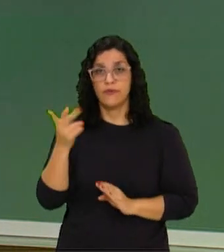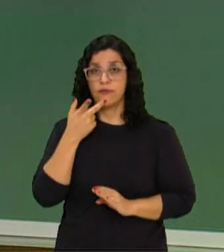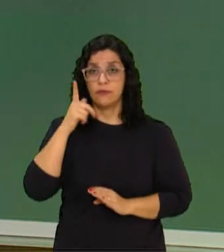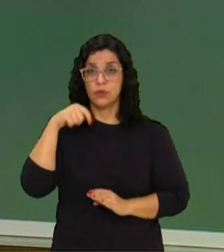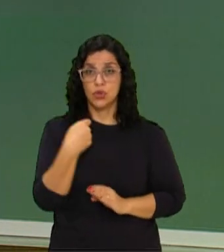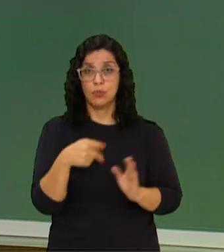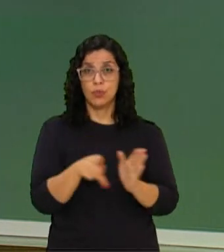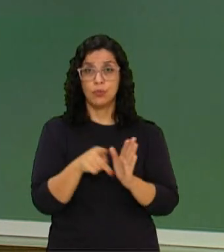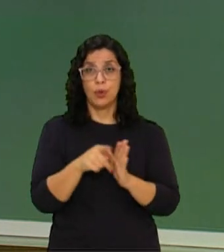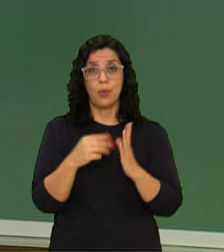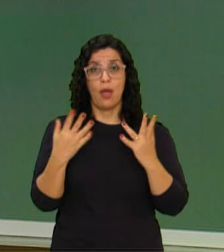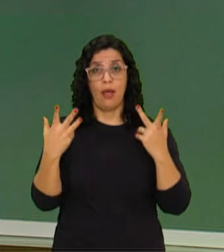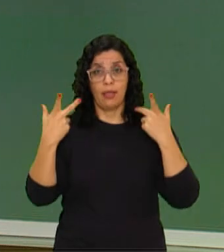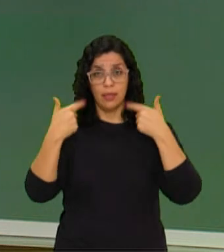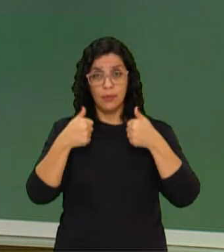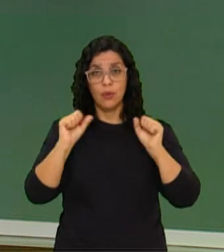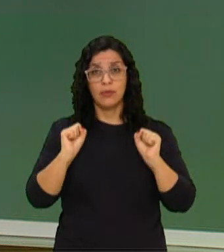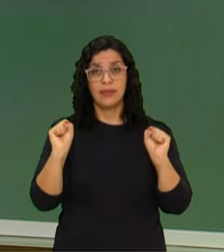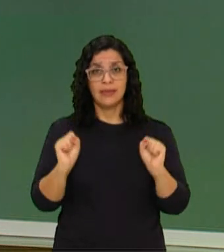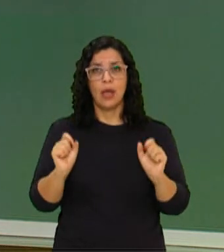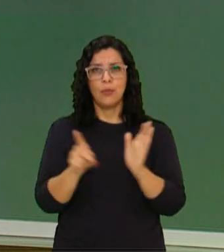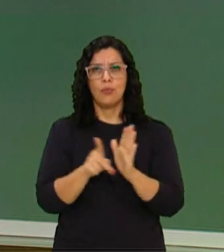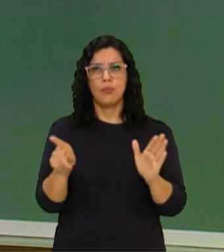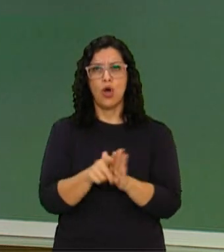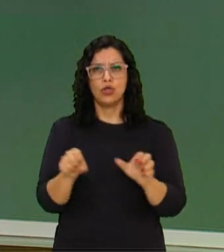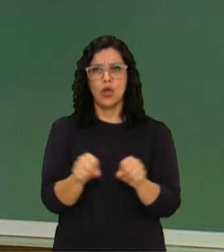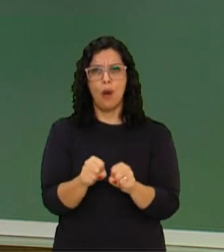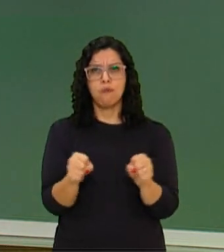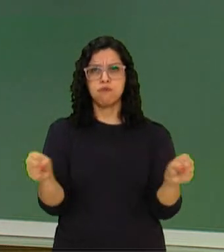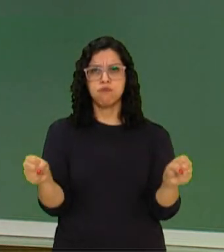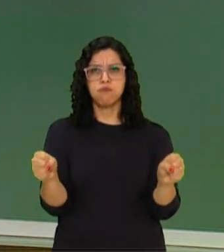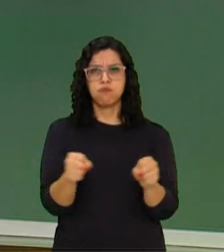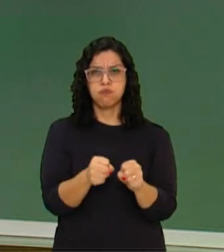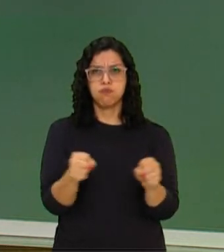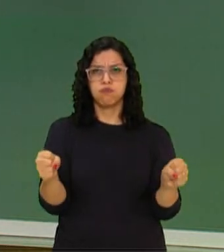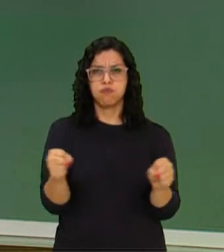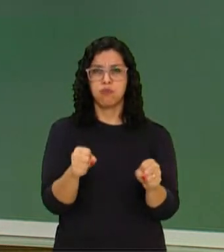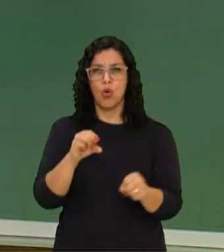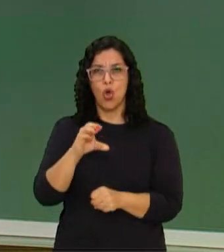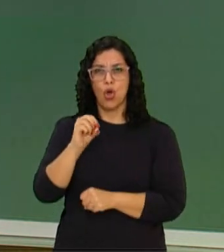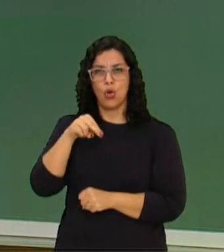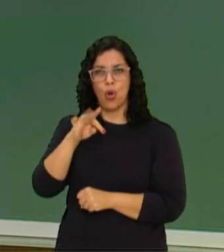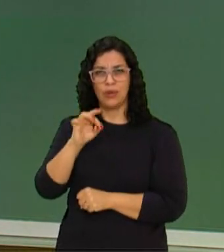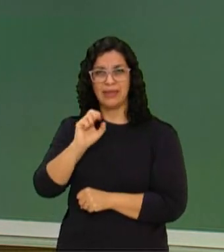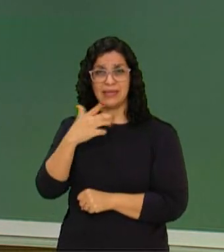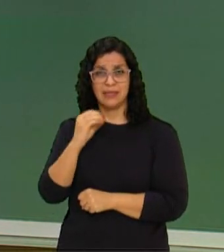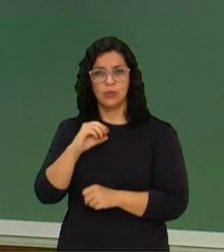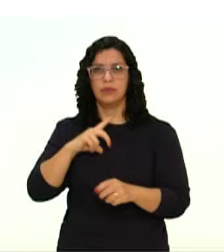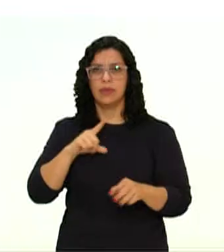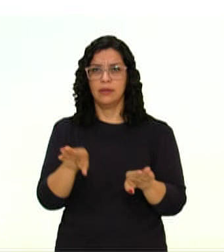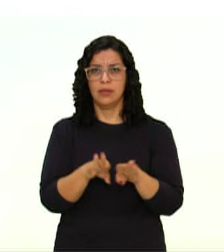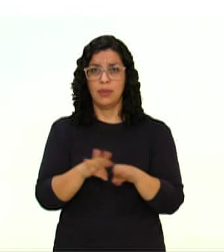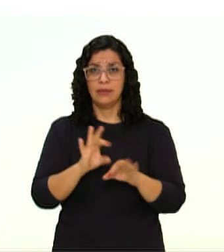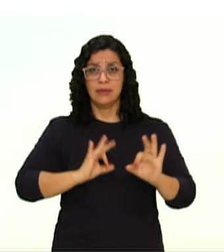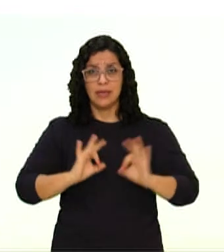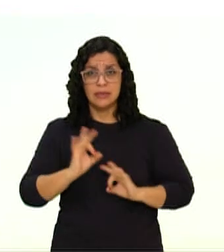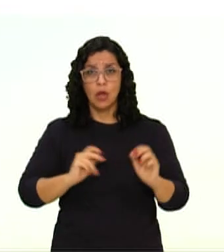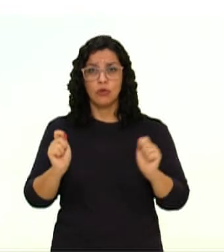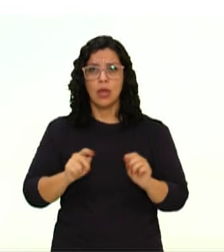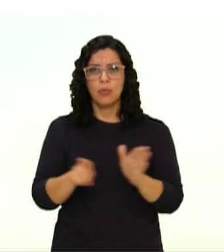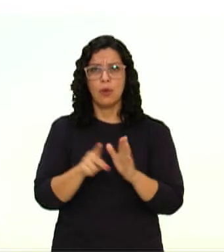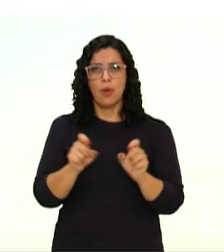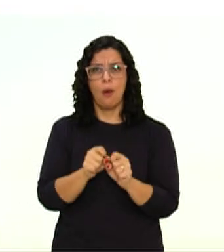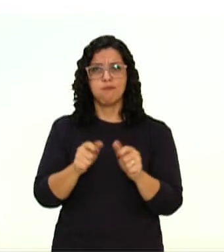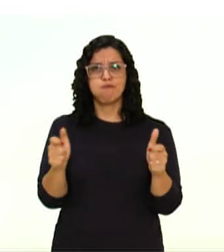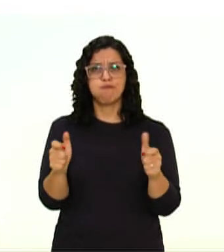de tecido animal com capacidade de contração, então ele tem a chamada contratibilidade, tá? Apresenta células com capacidade de